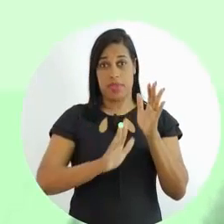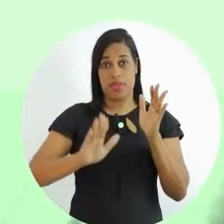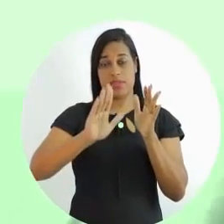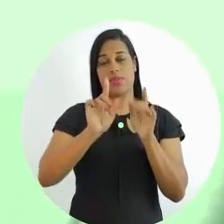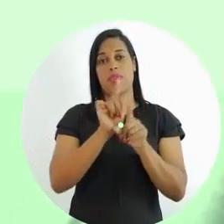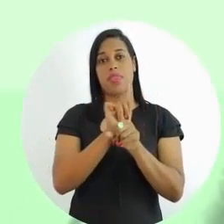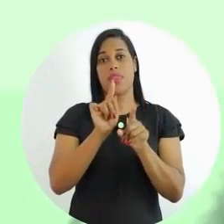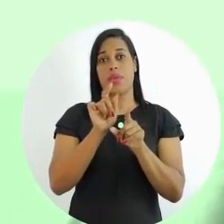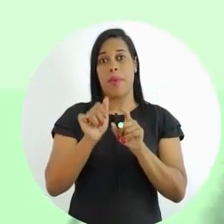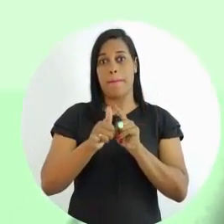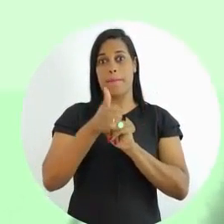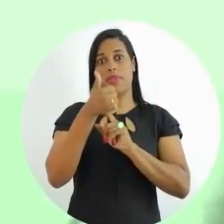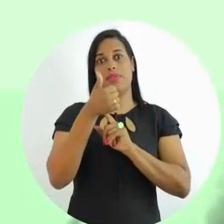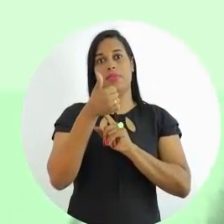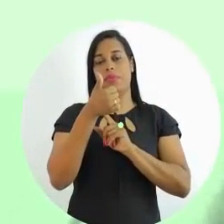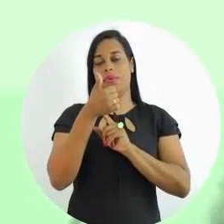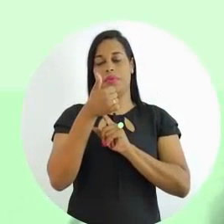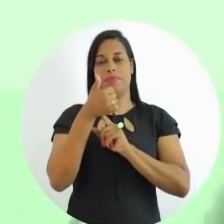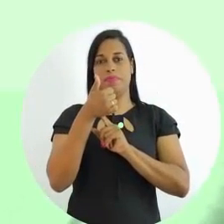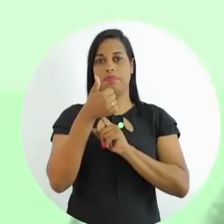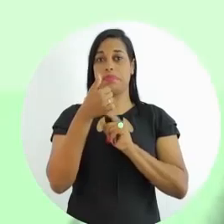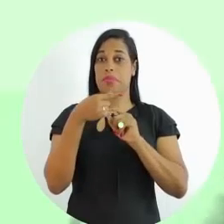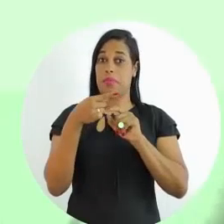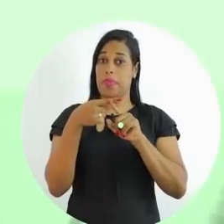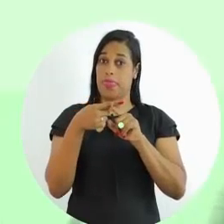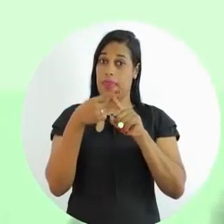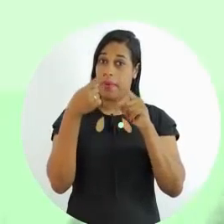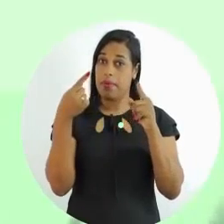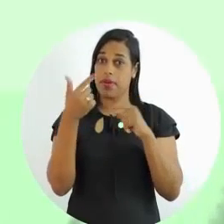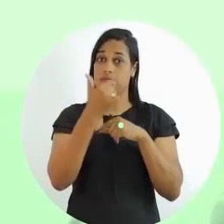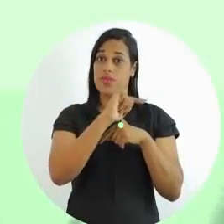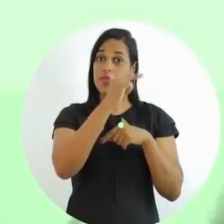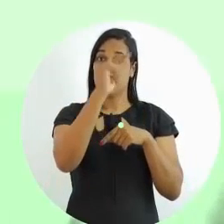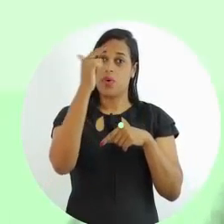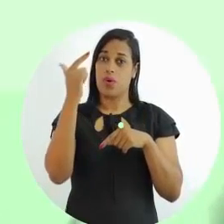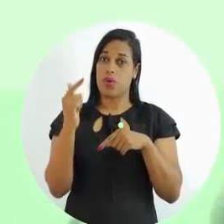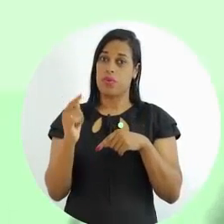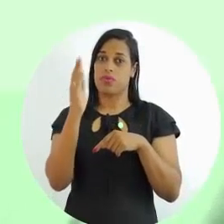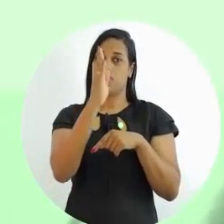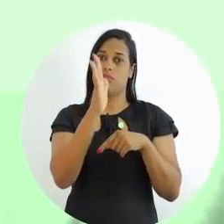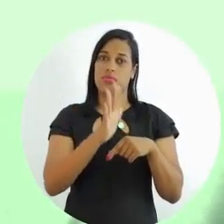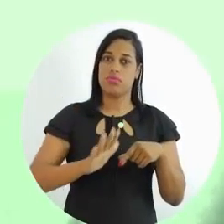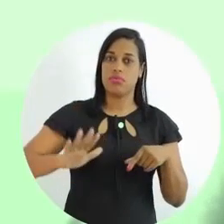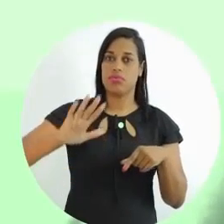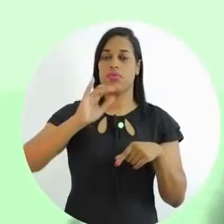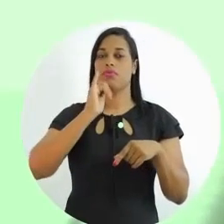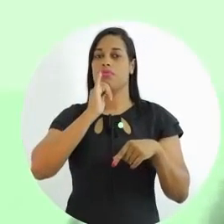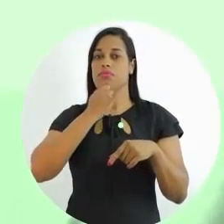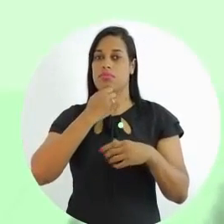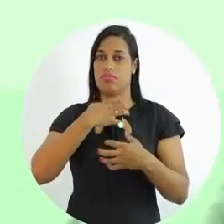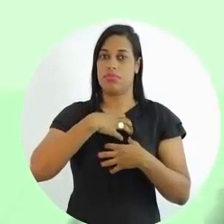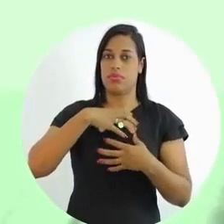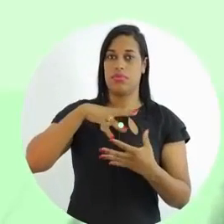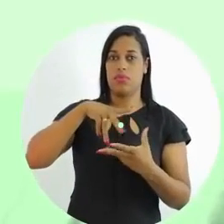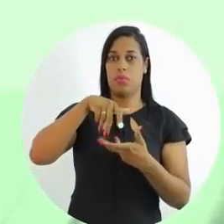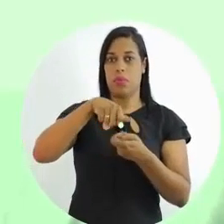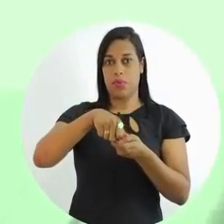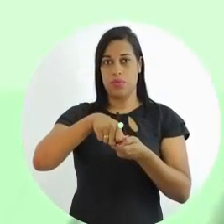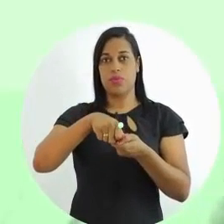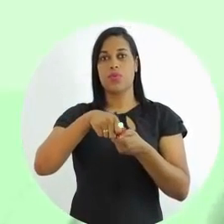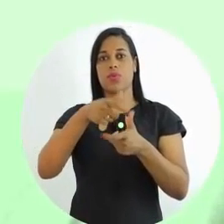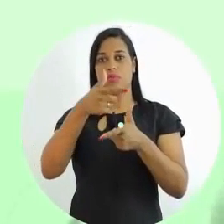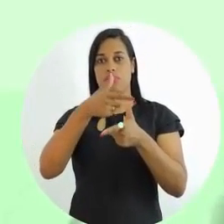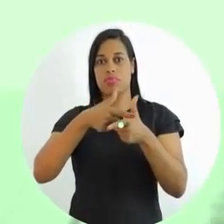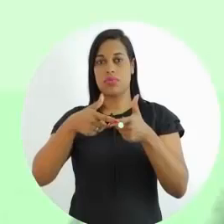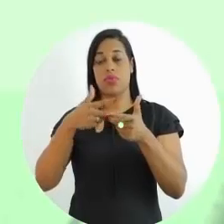não era a política principal deles. No entanto, outras nações insatisfeitas com a divisão do mundo pelo